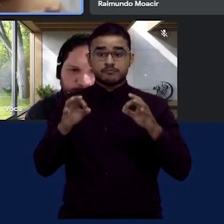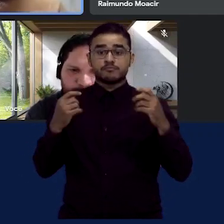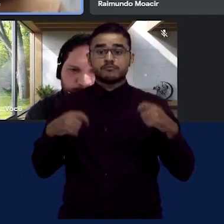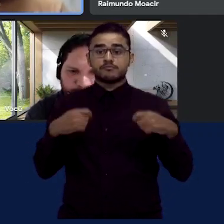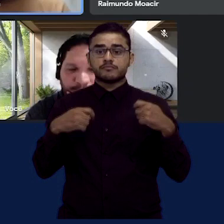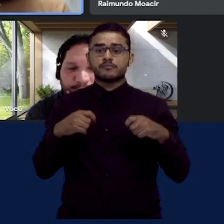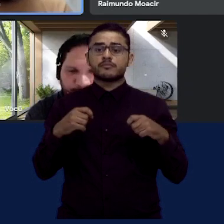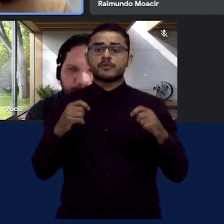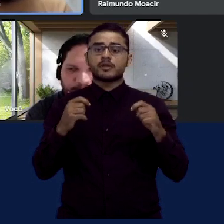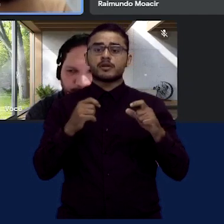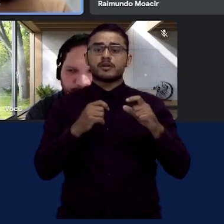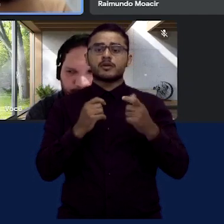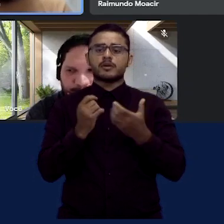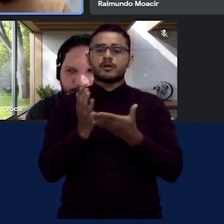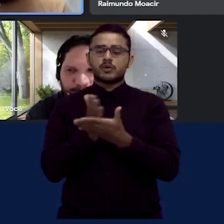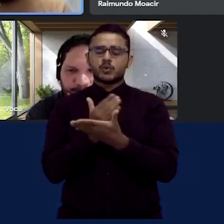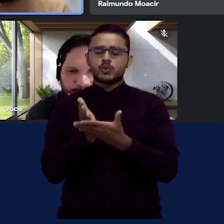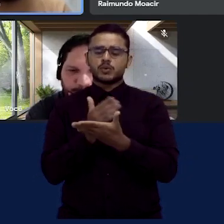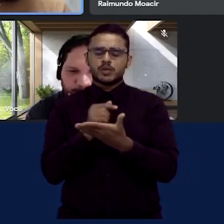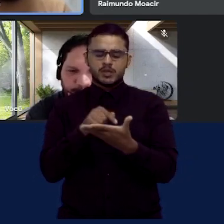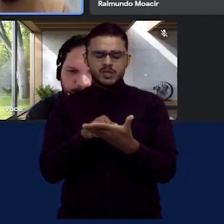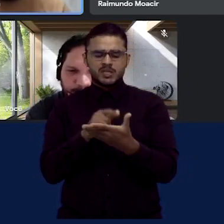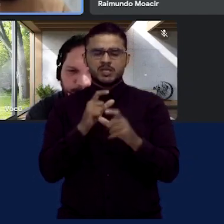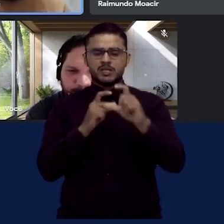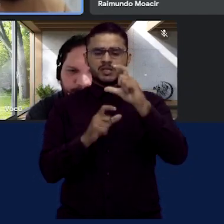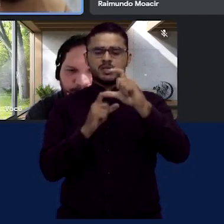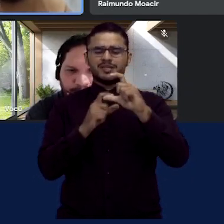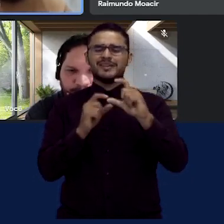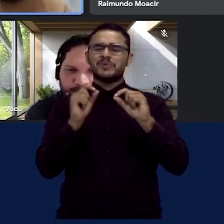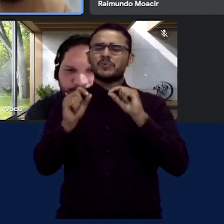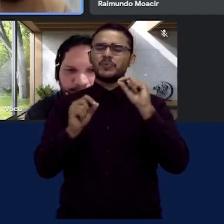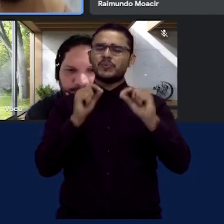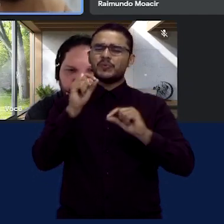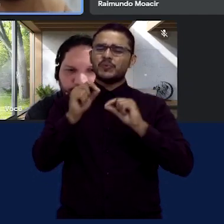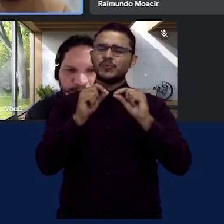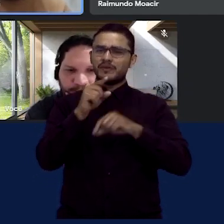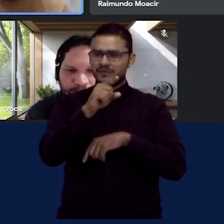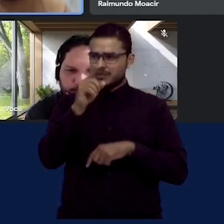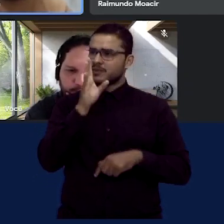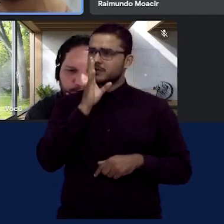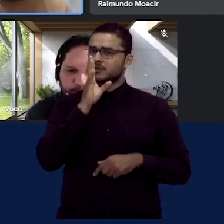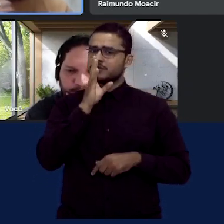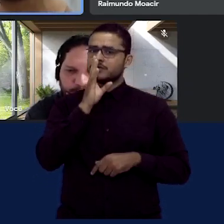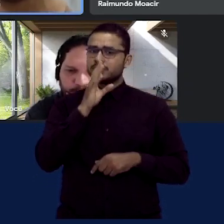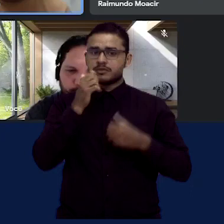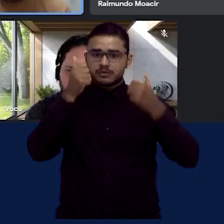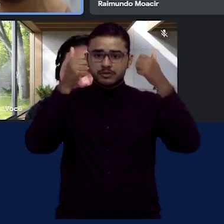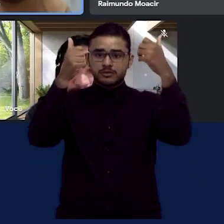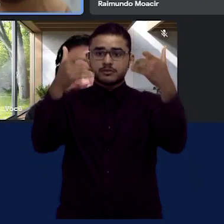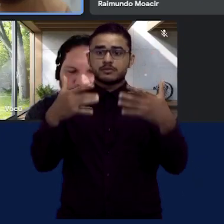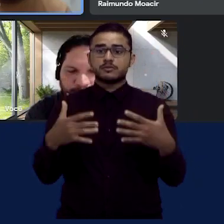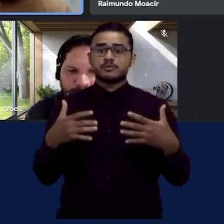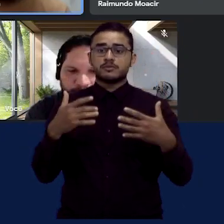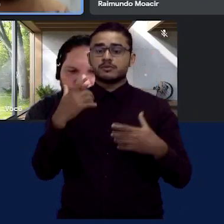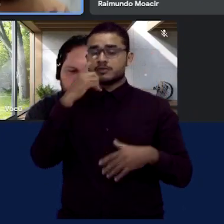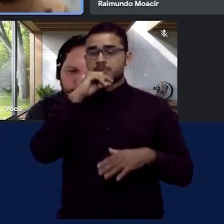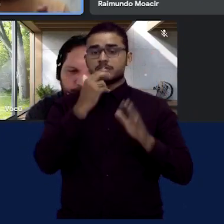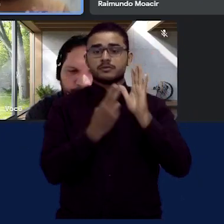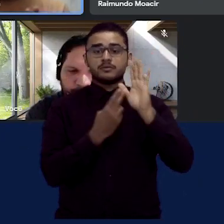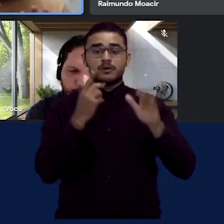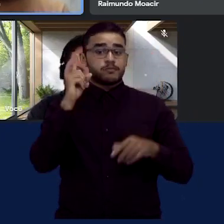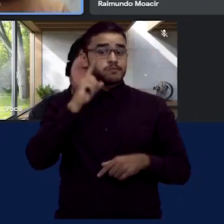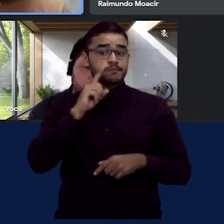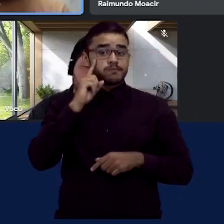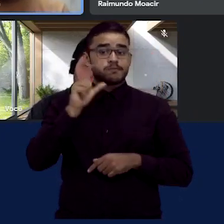definir o que são histórias em quadrinhos, certo? Essa definição que eu trago para vocês é uma definição feita por um autor americano